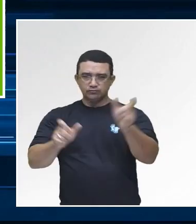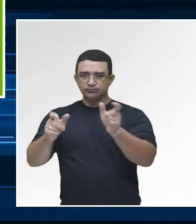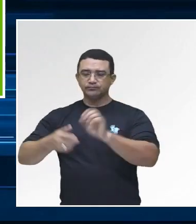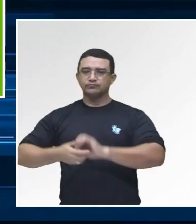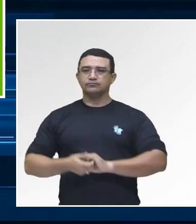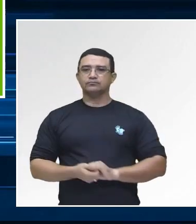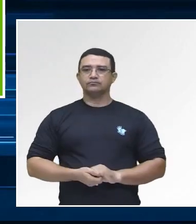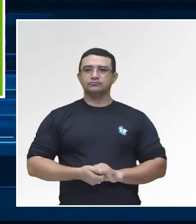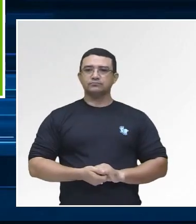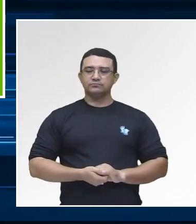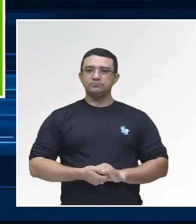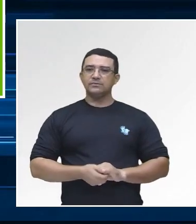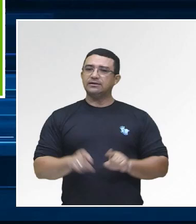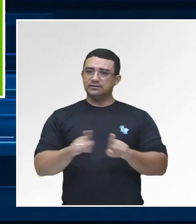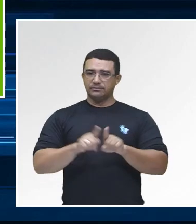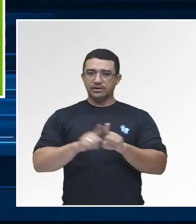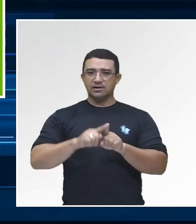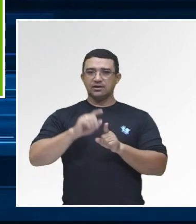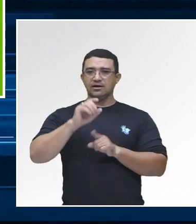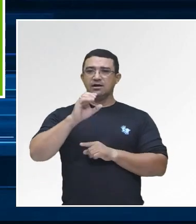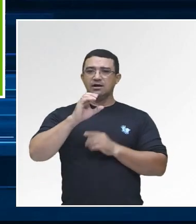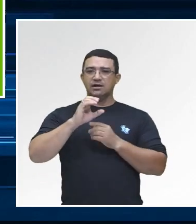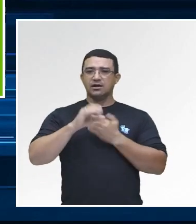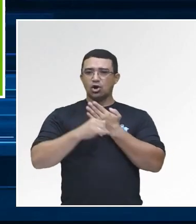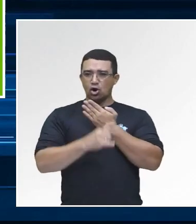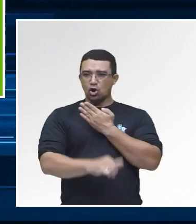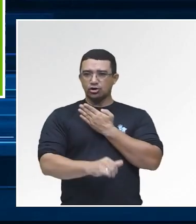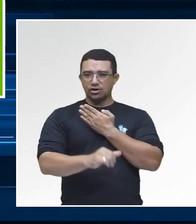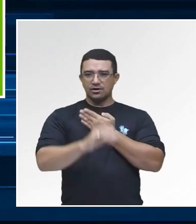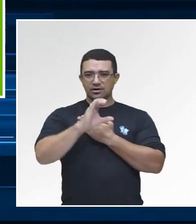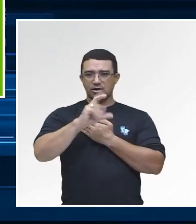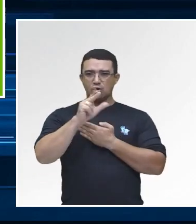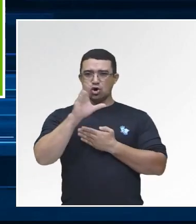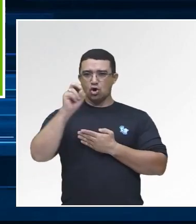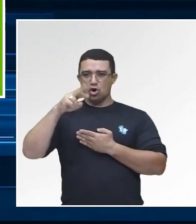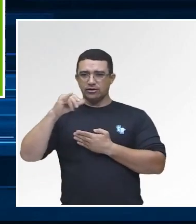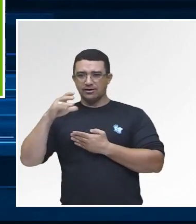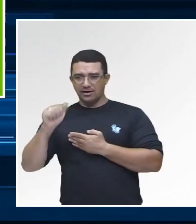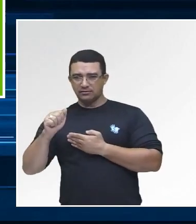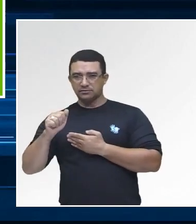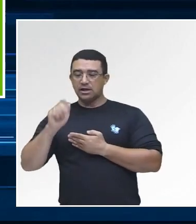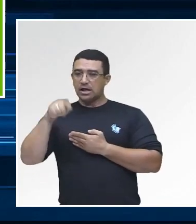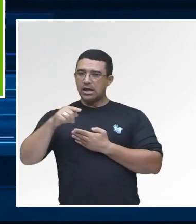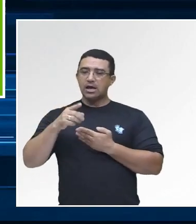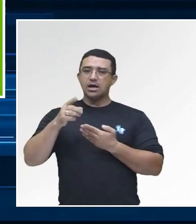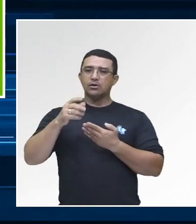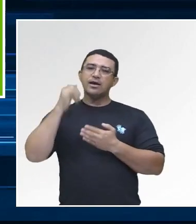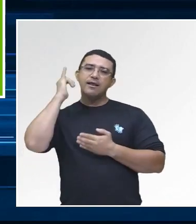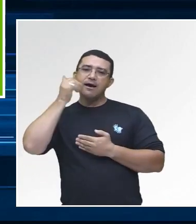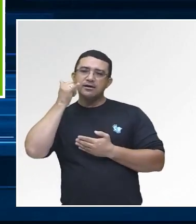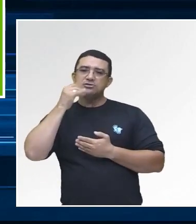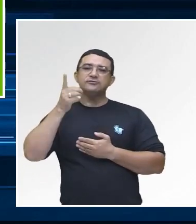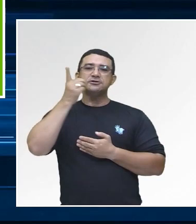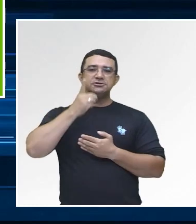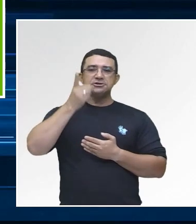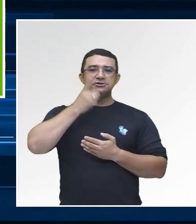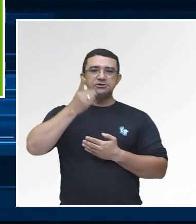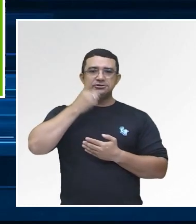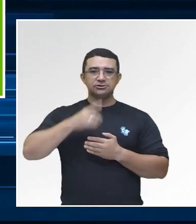estudamos a crônica também, são narrativas do cotidiano que nos apresentam, né?